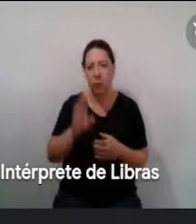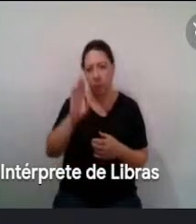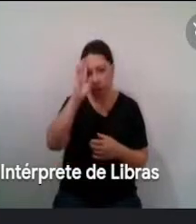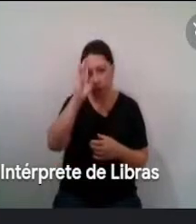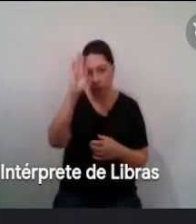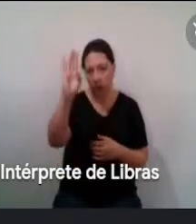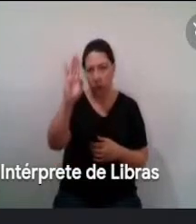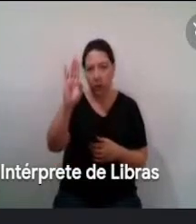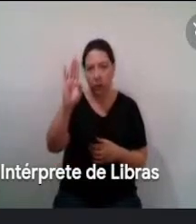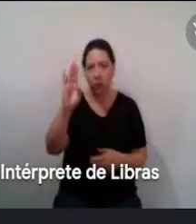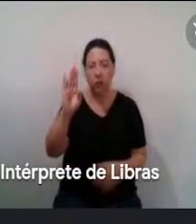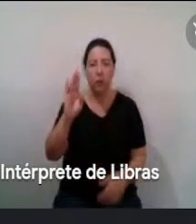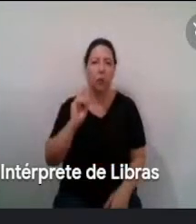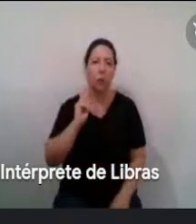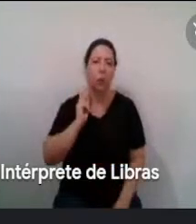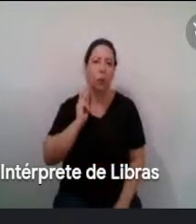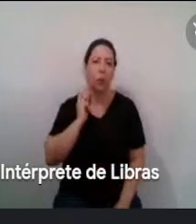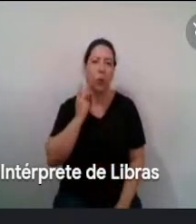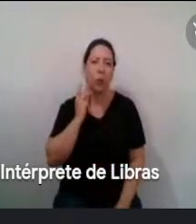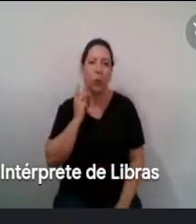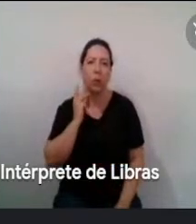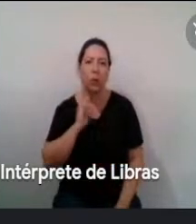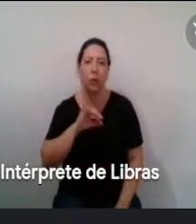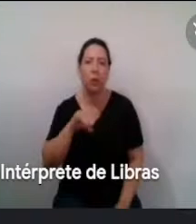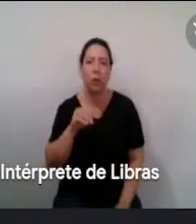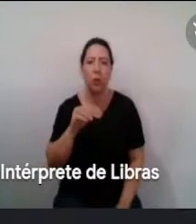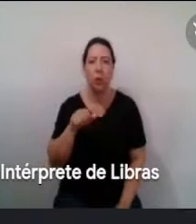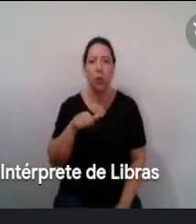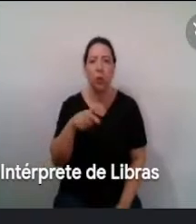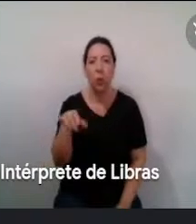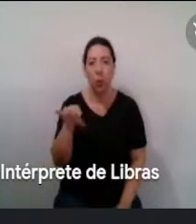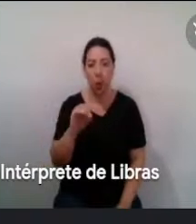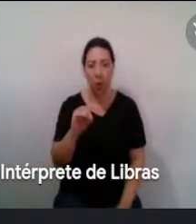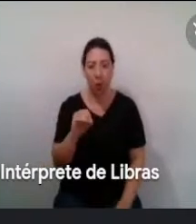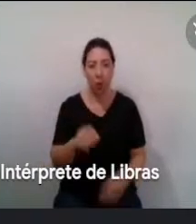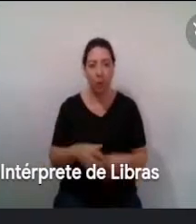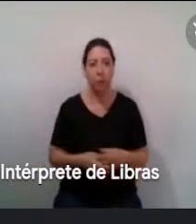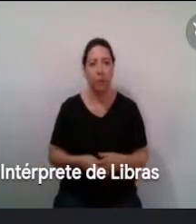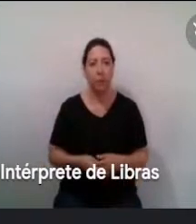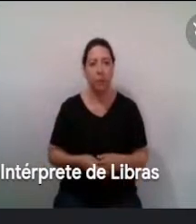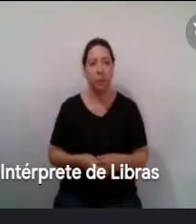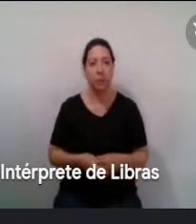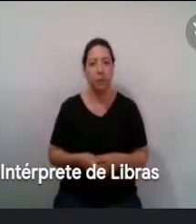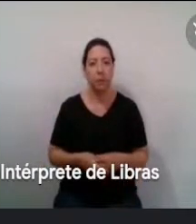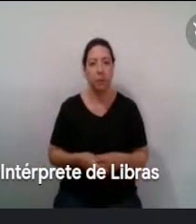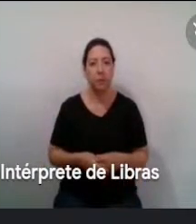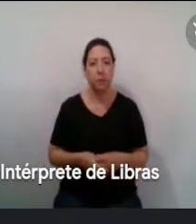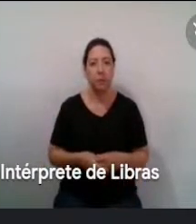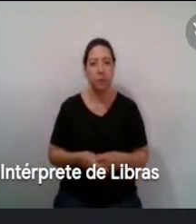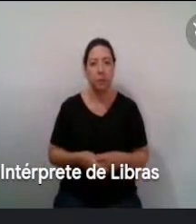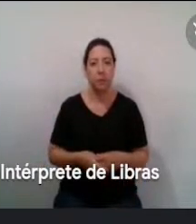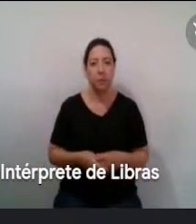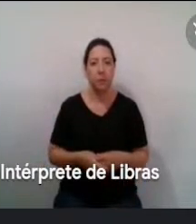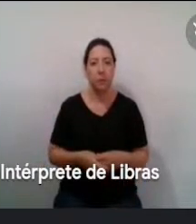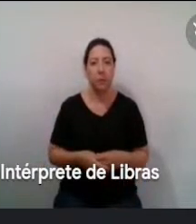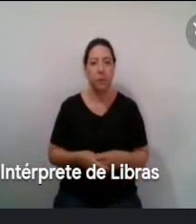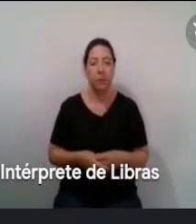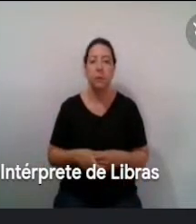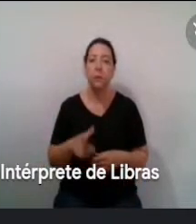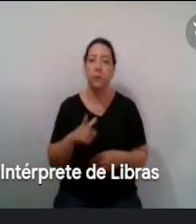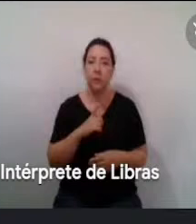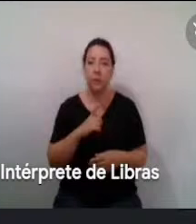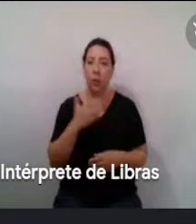procurador, doutor João Gustavo de Almeida Seixas, que é aquela questão recorrente com relação a servidor,